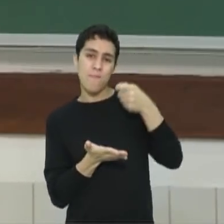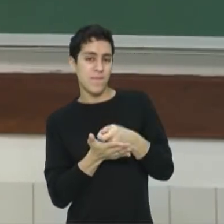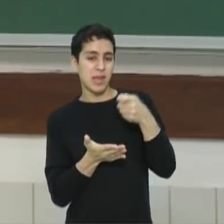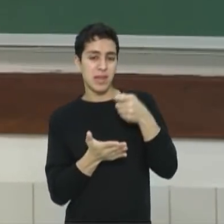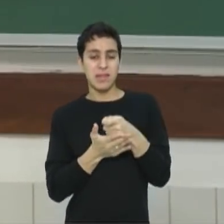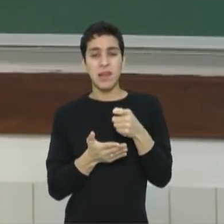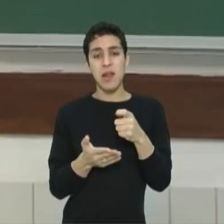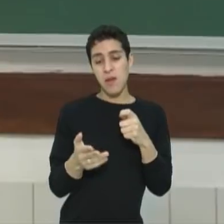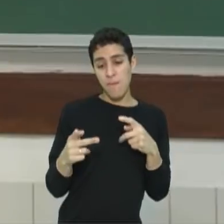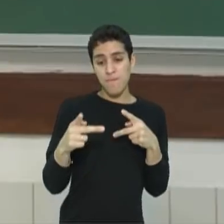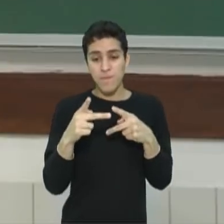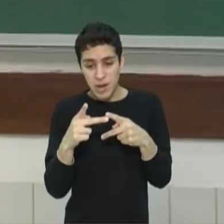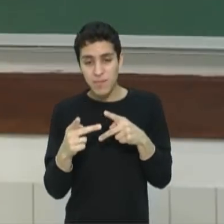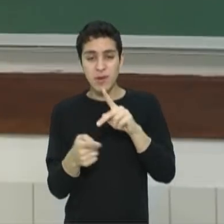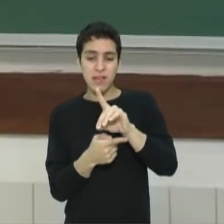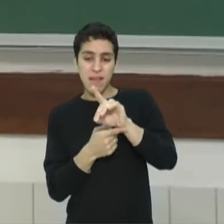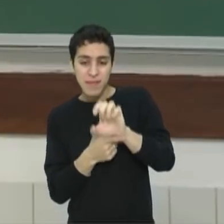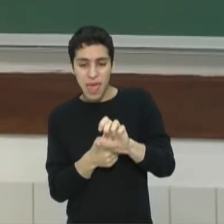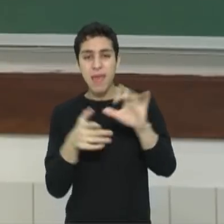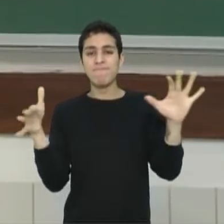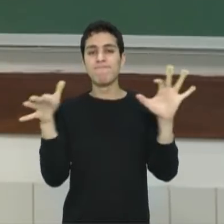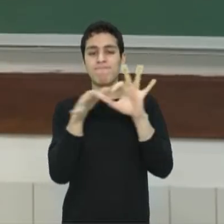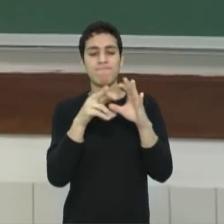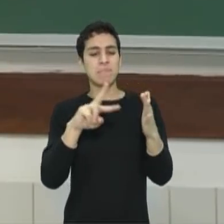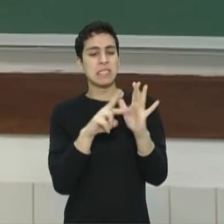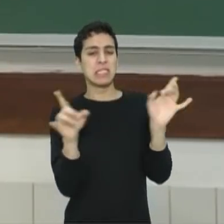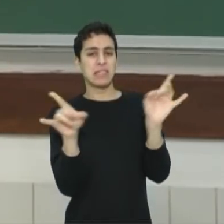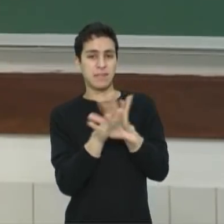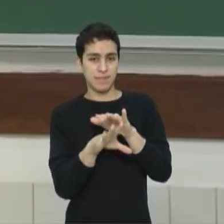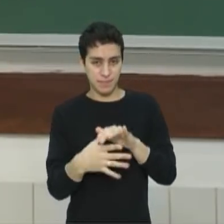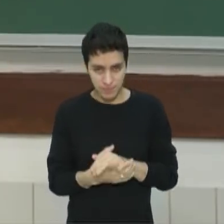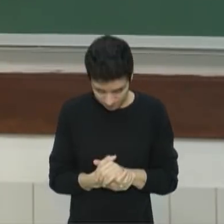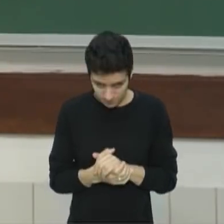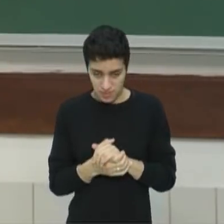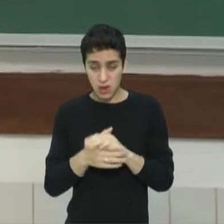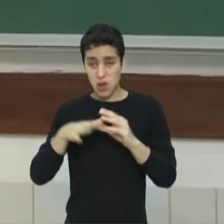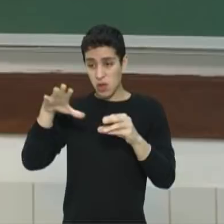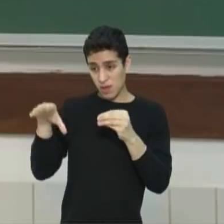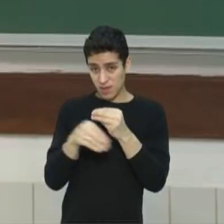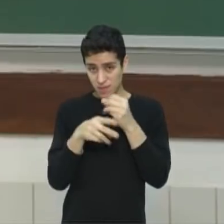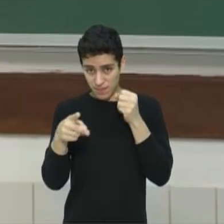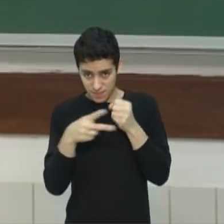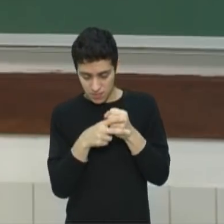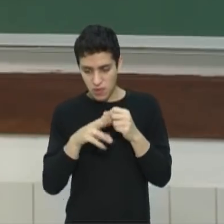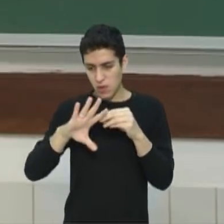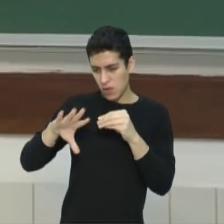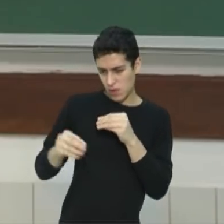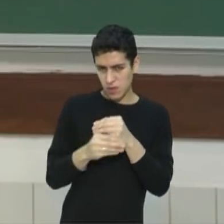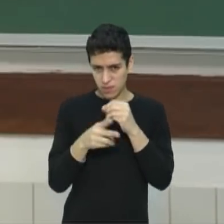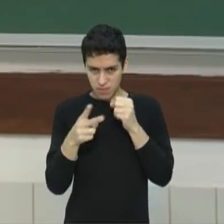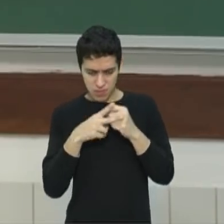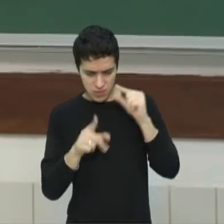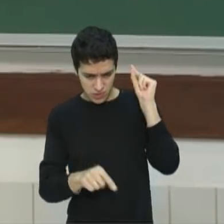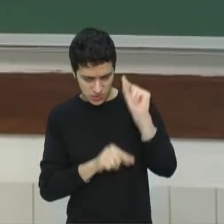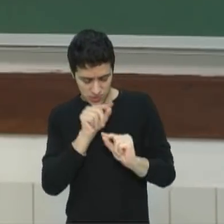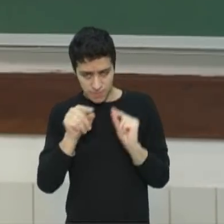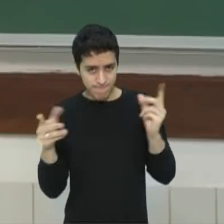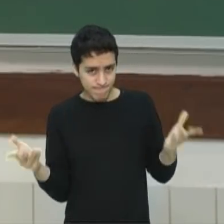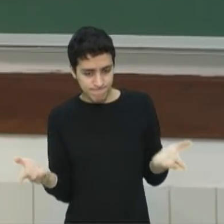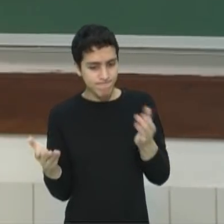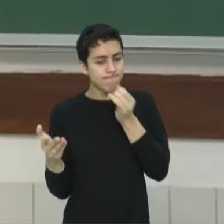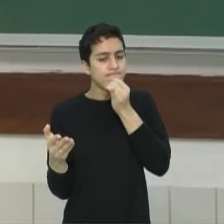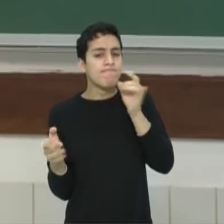preposição de para complementar o sentido dele. Né? Então, no complemento verbal que vai ser utilizado